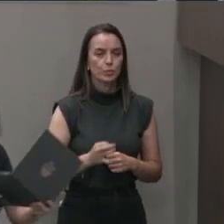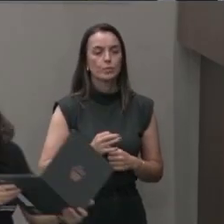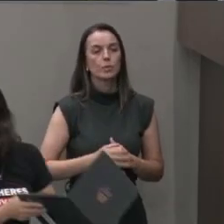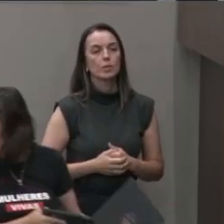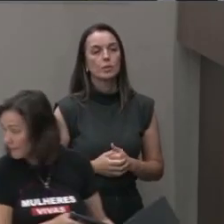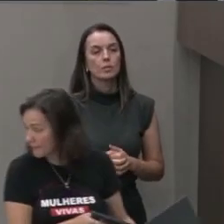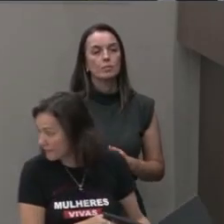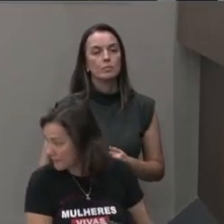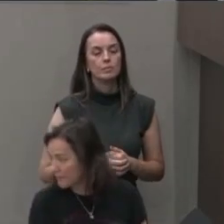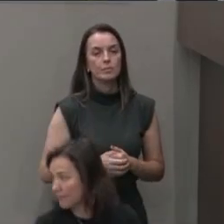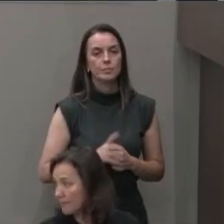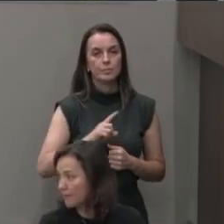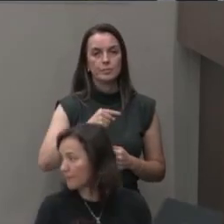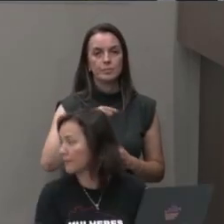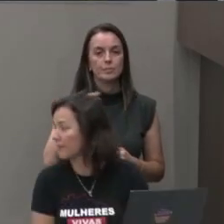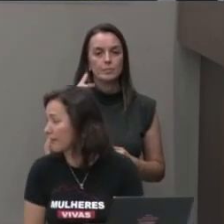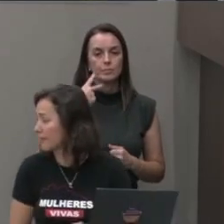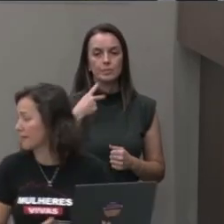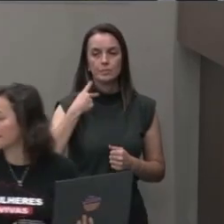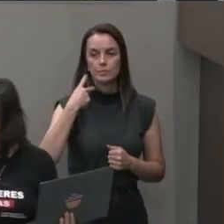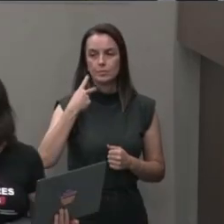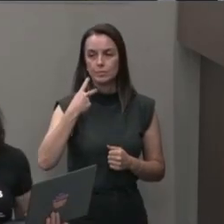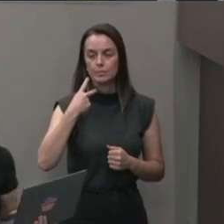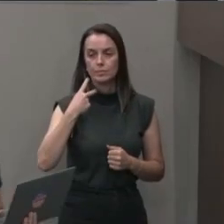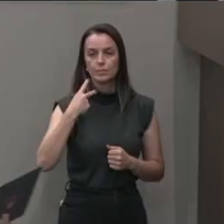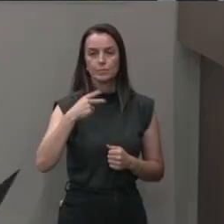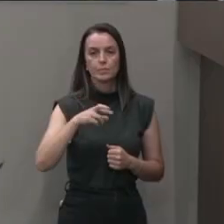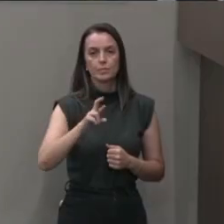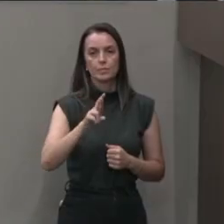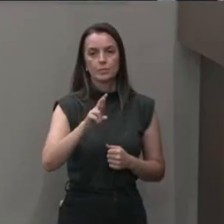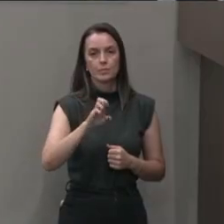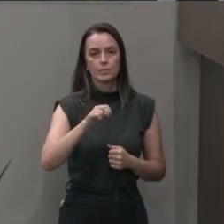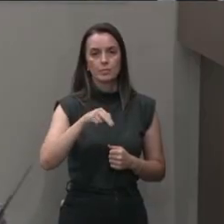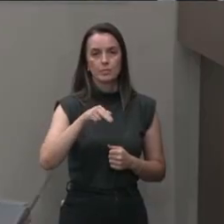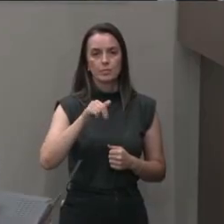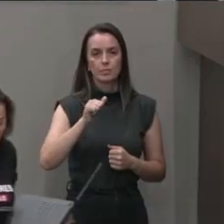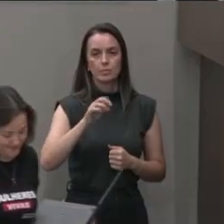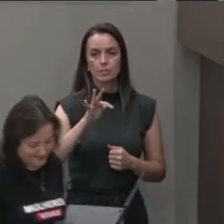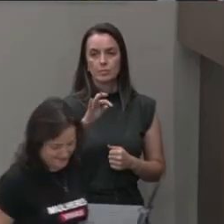Próximo vereador Renato Tchecker.